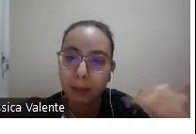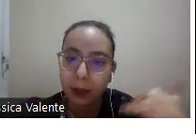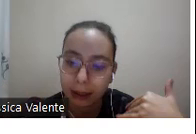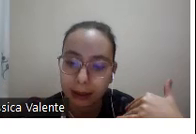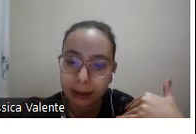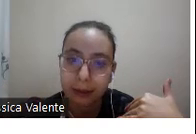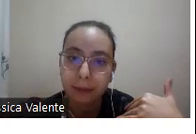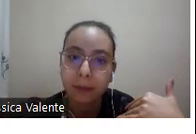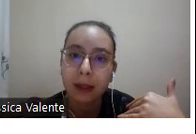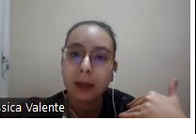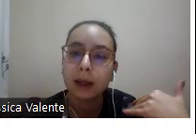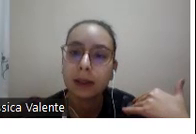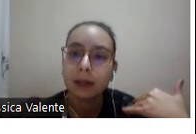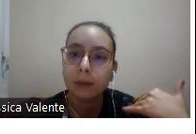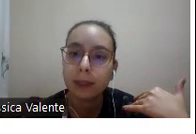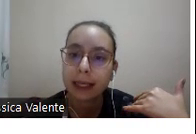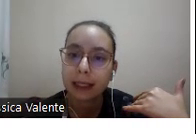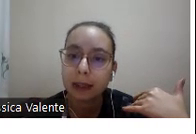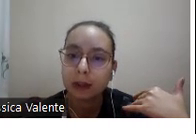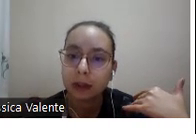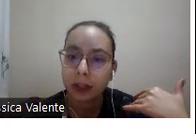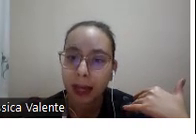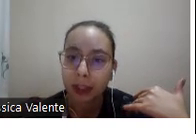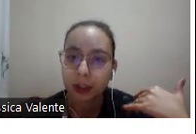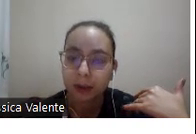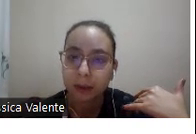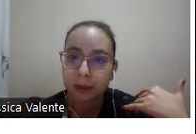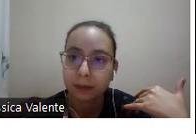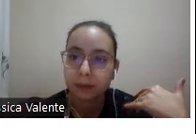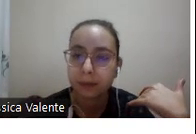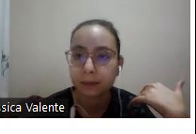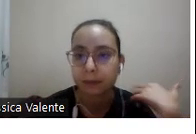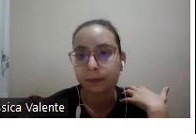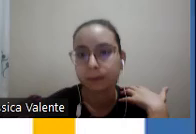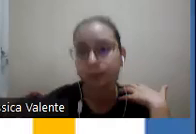saibam da importância. Então, vamos passar aqui o nosso slide.